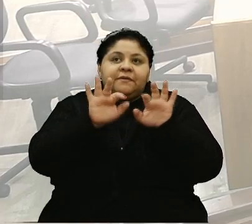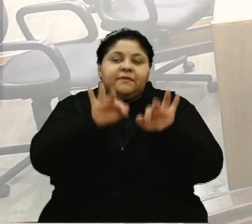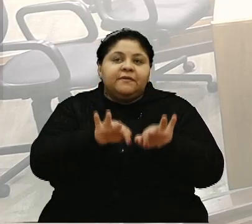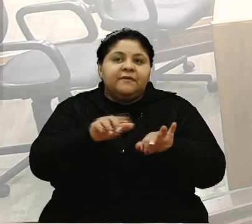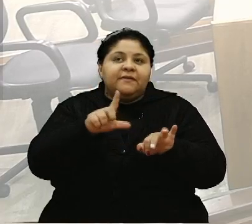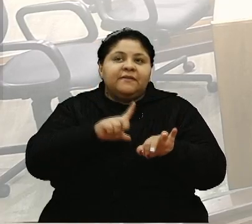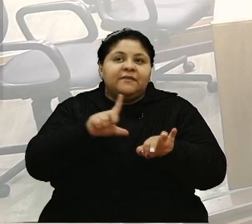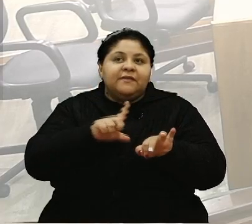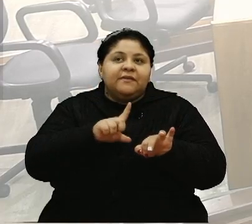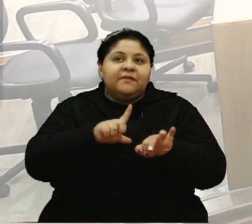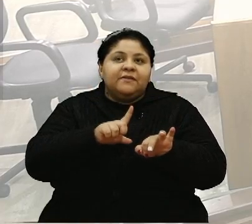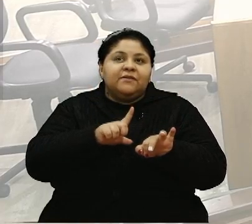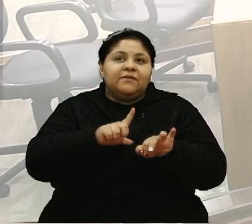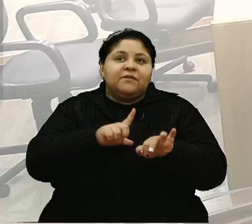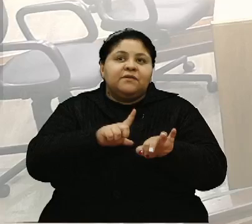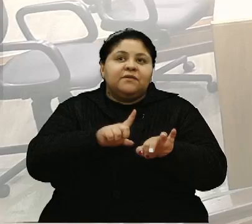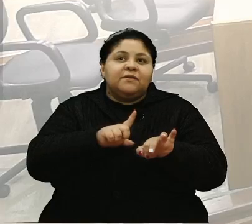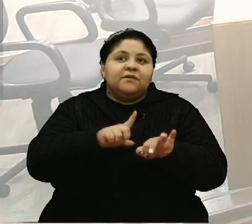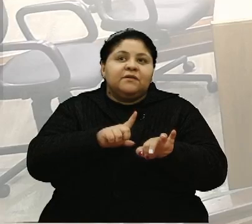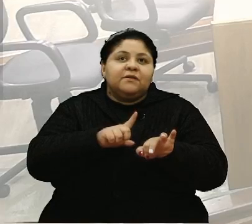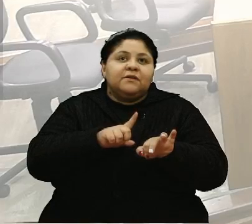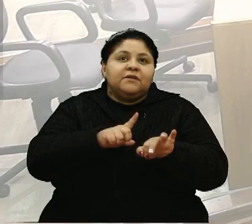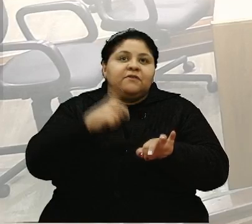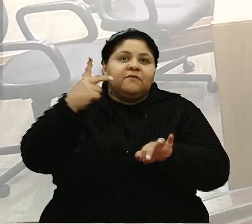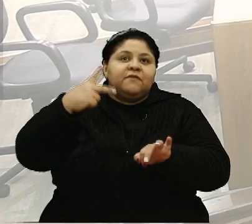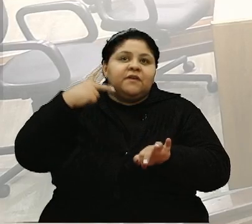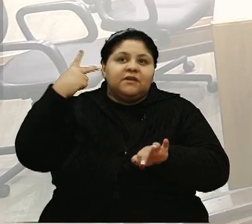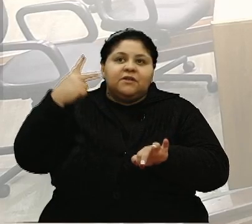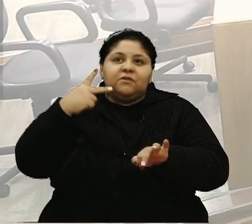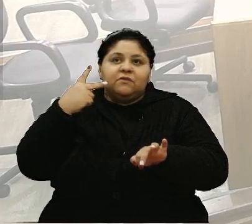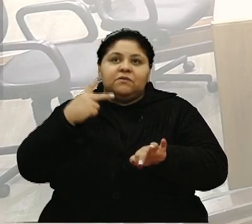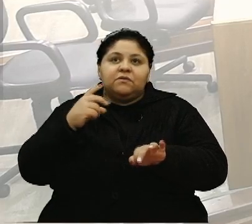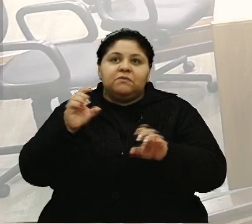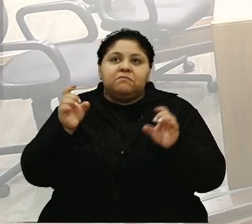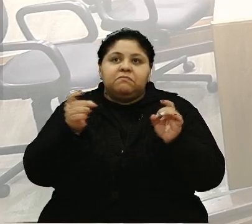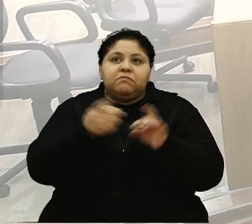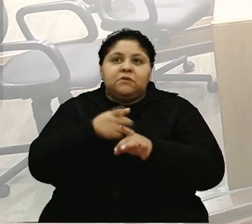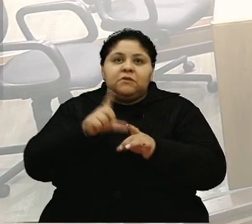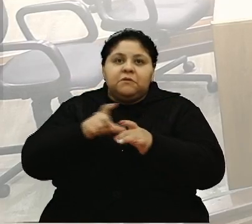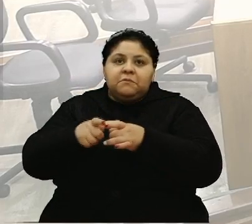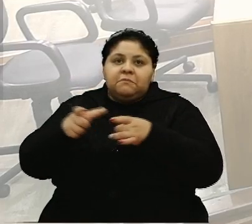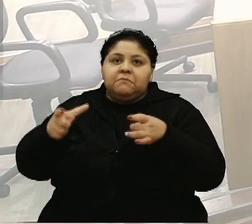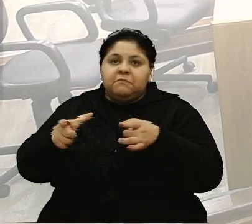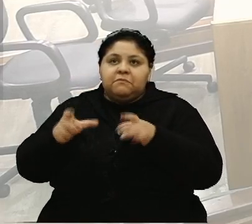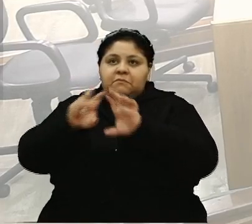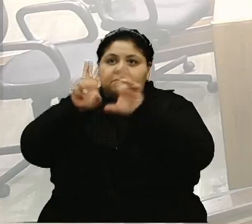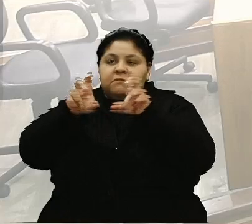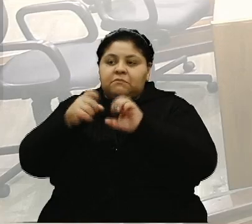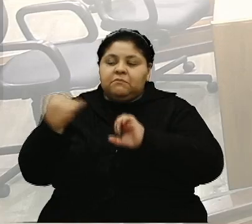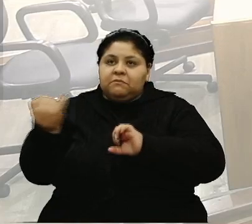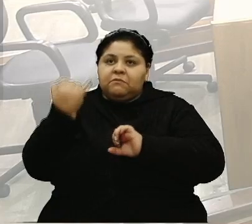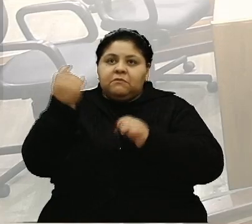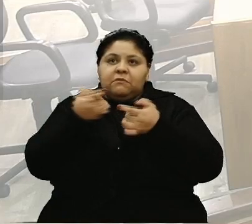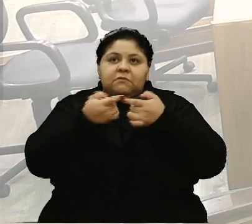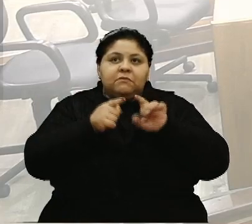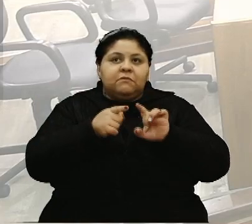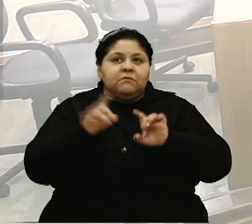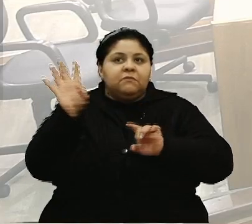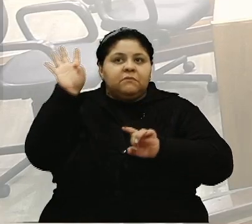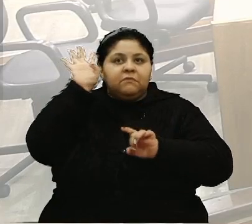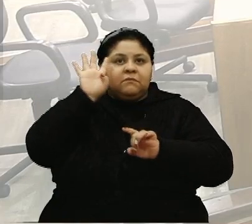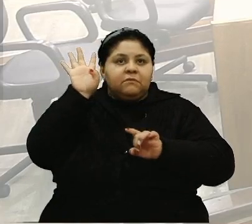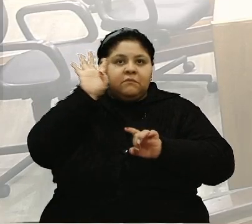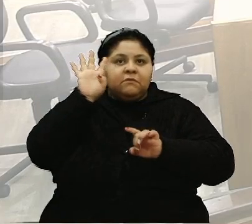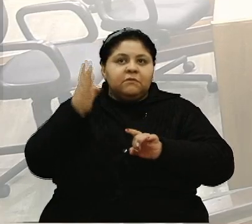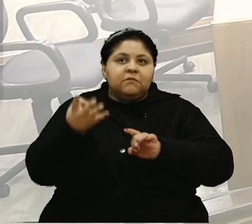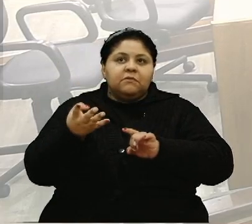tem quórum, né? Estamos em 8 aqui na sessão e tem os grandes expedientes, que são matérias importantes, mas na quarta-feira